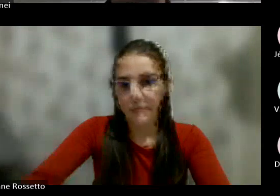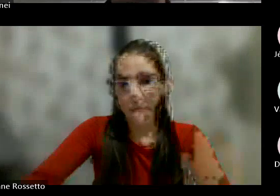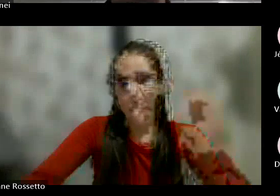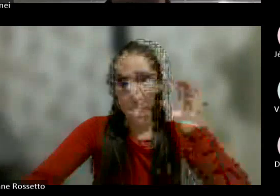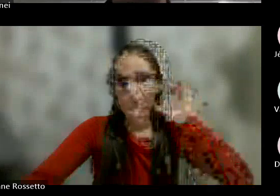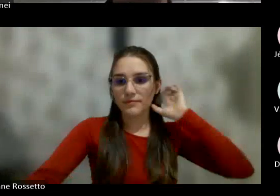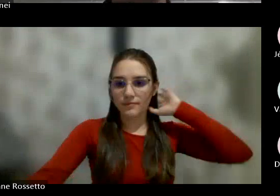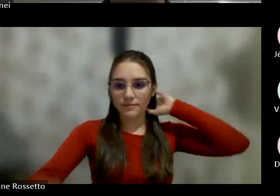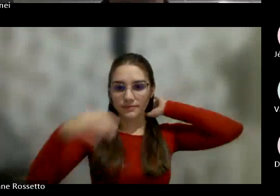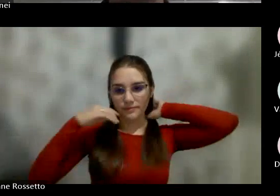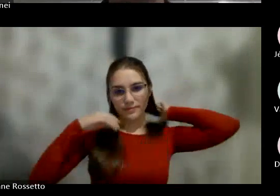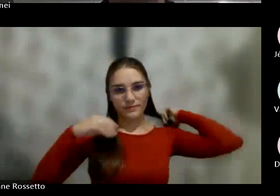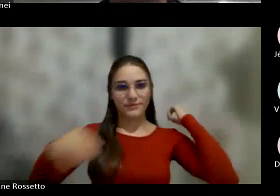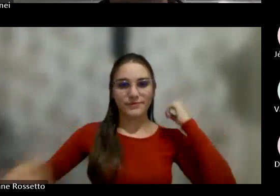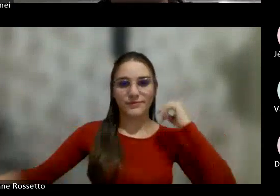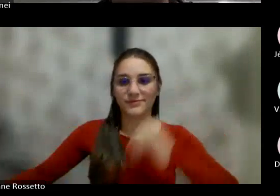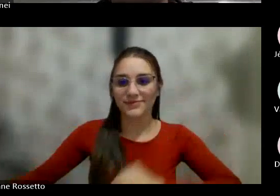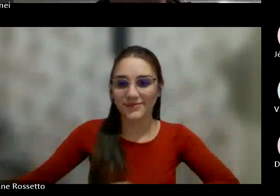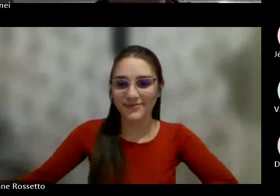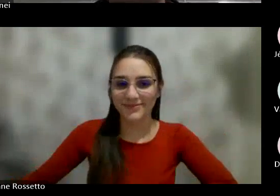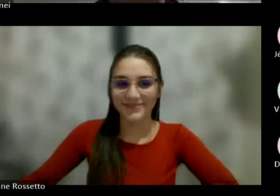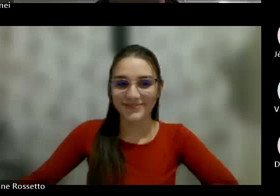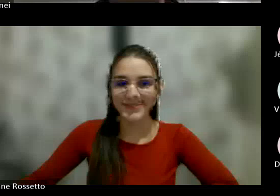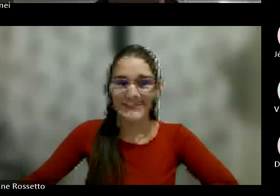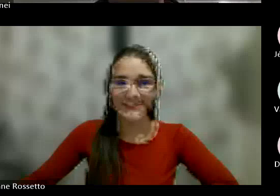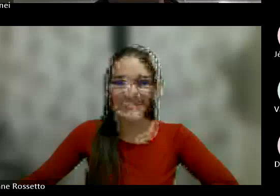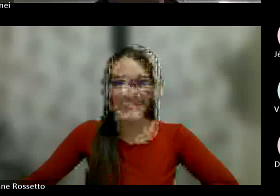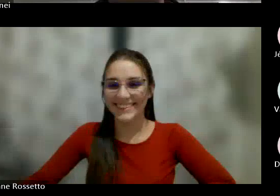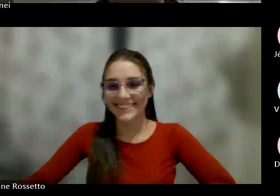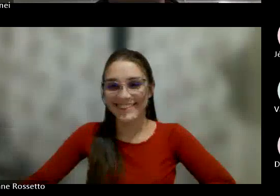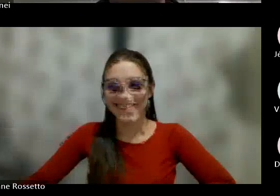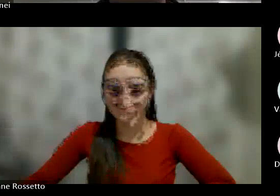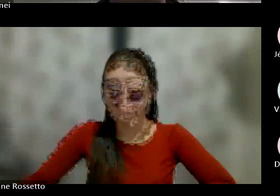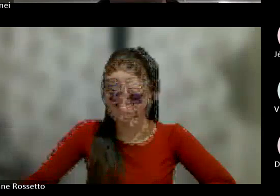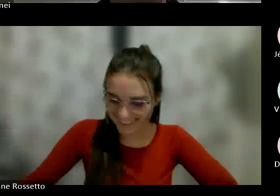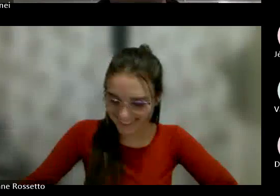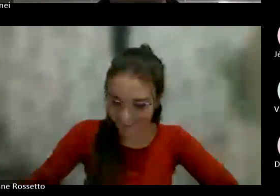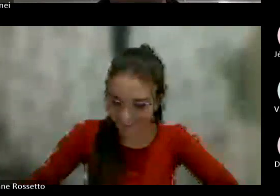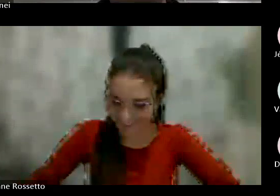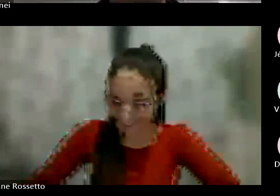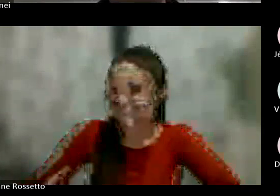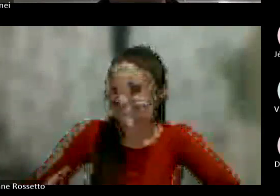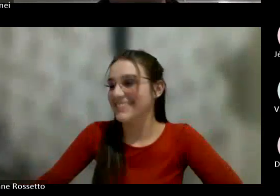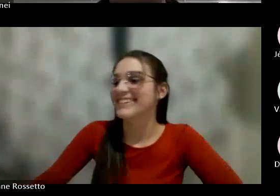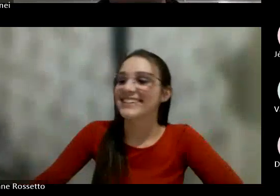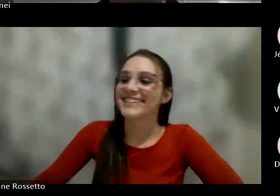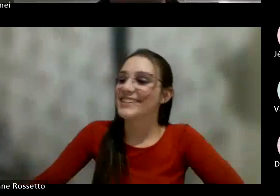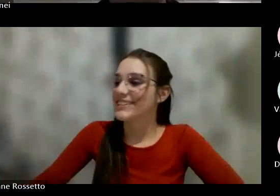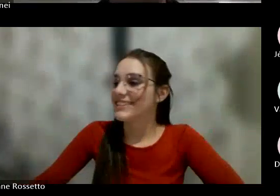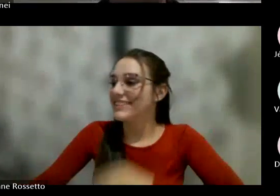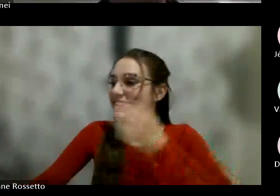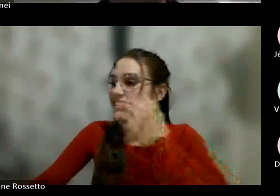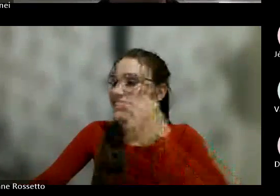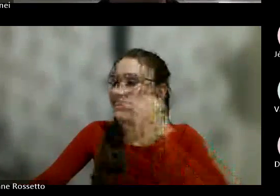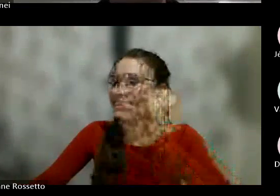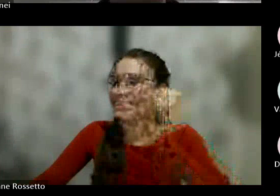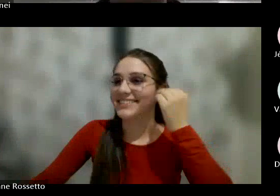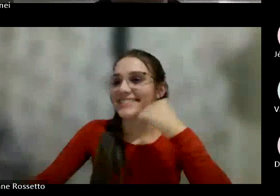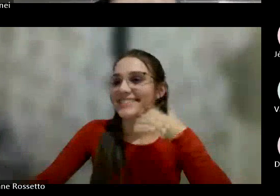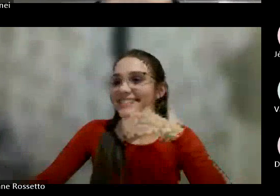civil Mariana Faveiro Sherpinski, tá? Ela é formada, né, pelo Centro Universitário Fundação